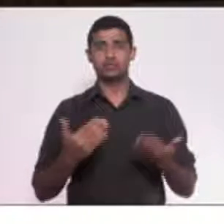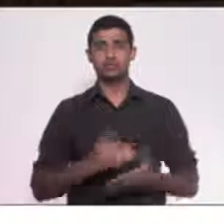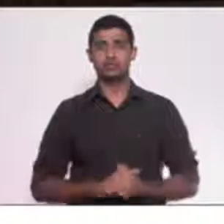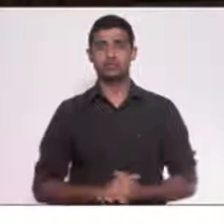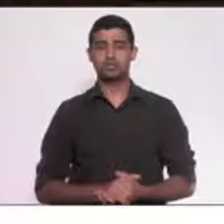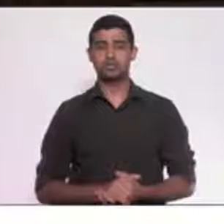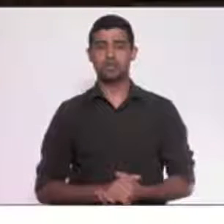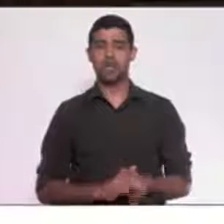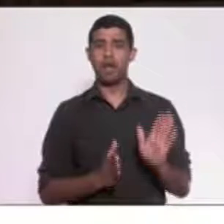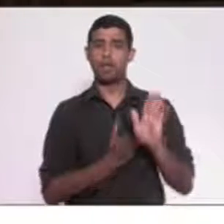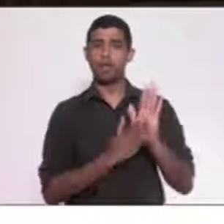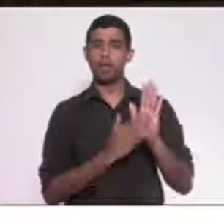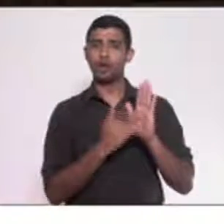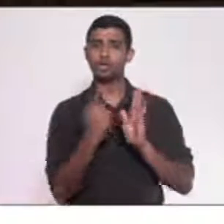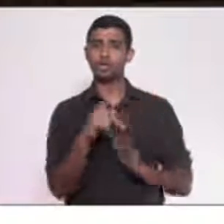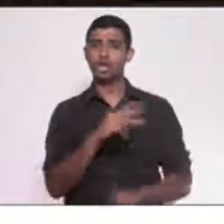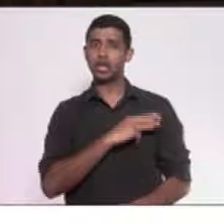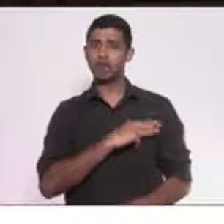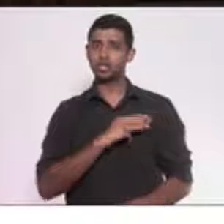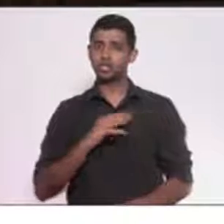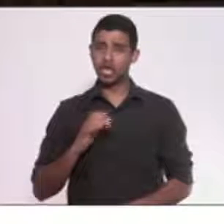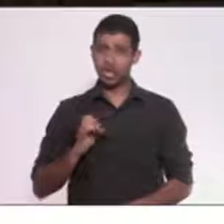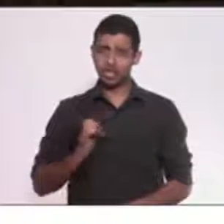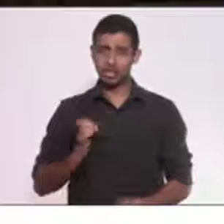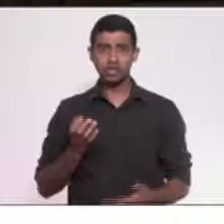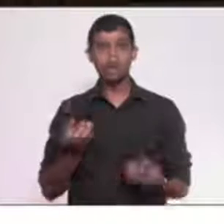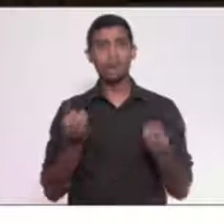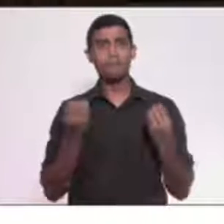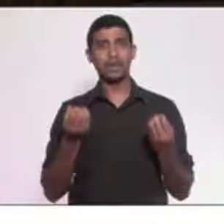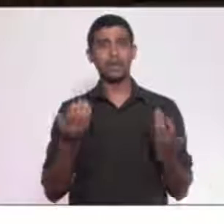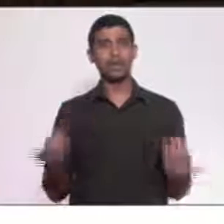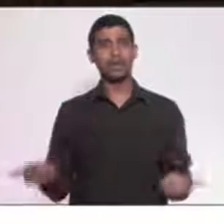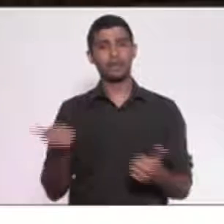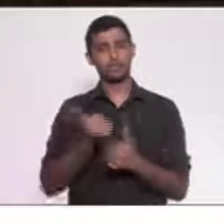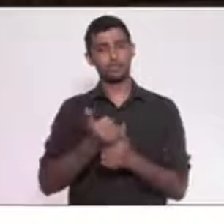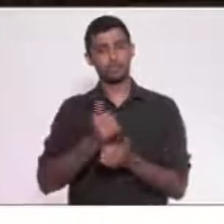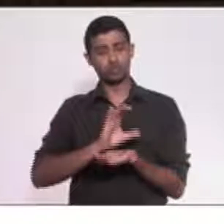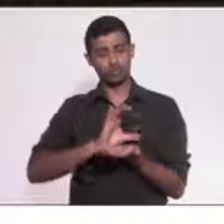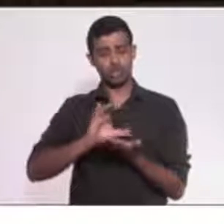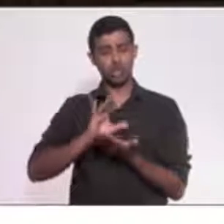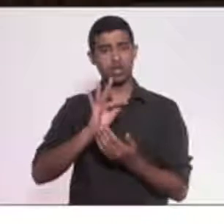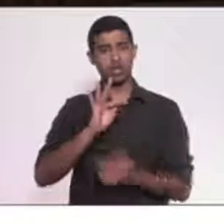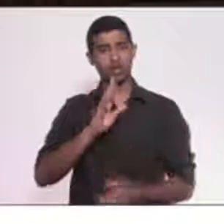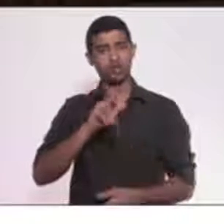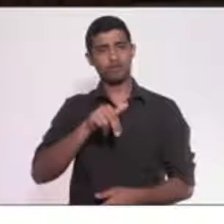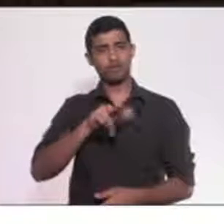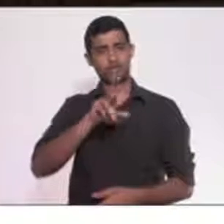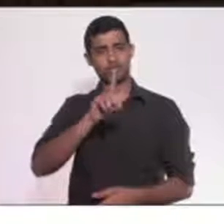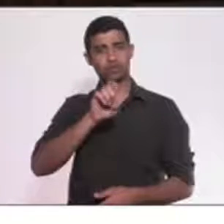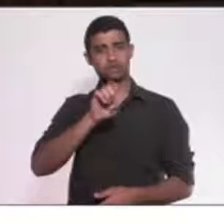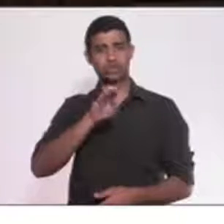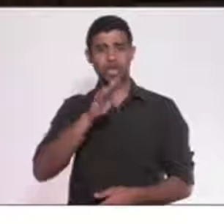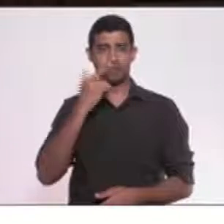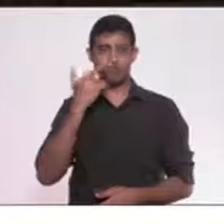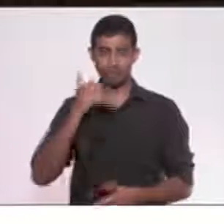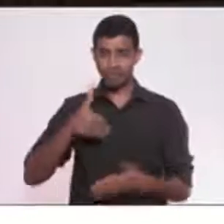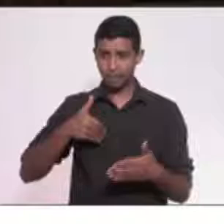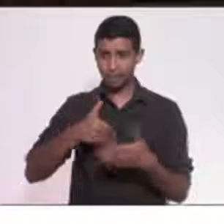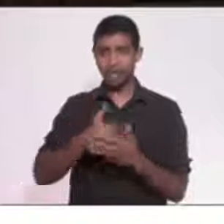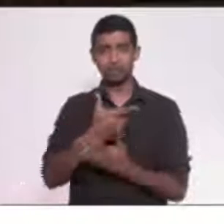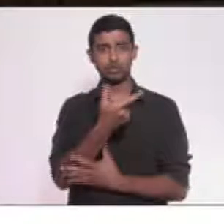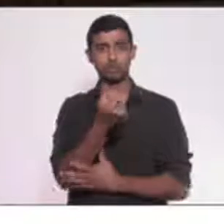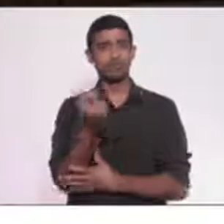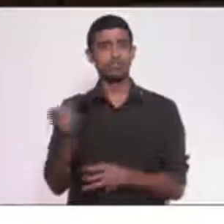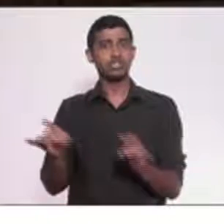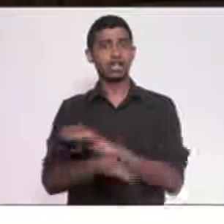a proposta do Ministério da Educação para a substituição do Fundeb, cuja vigência acaba no final do ano que vem. Como é